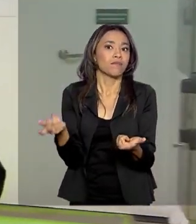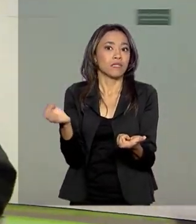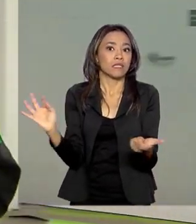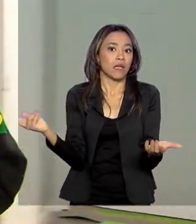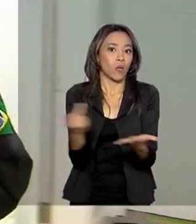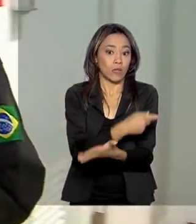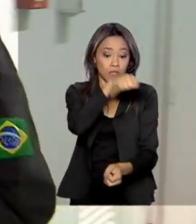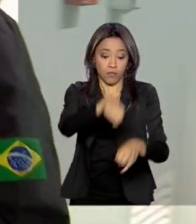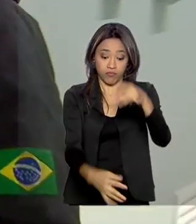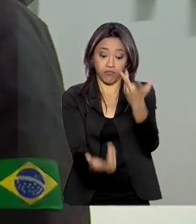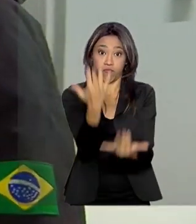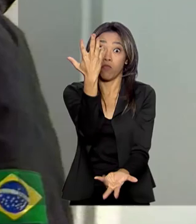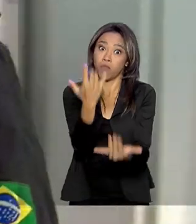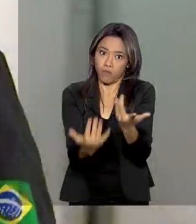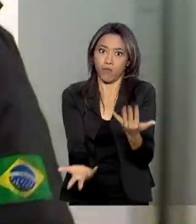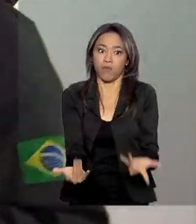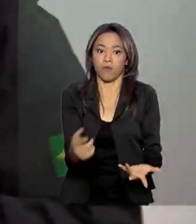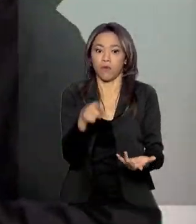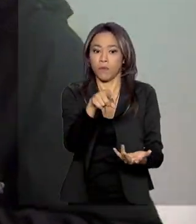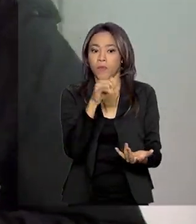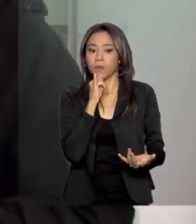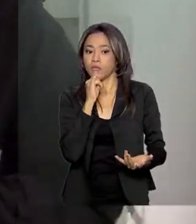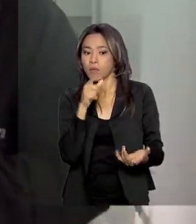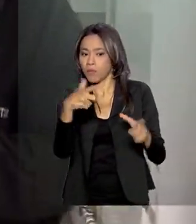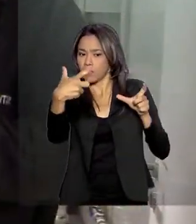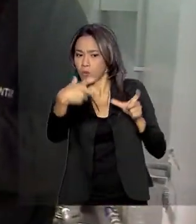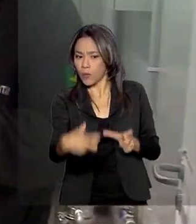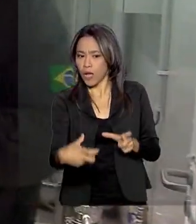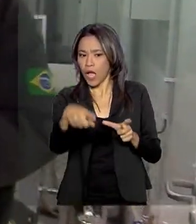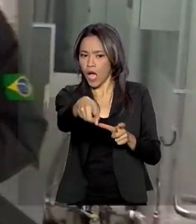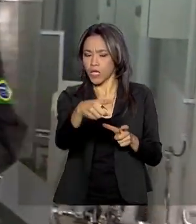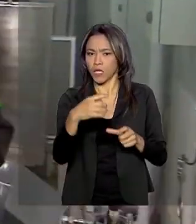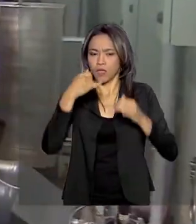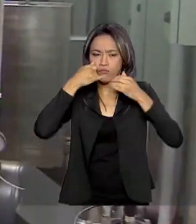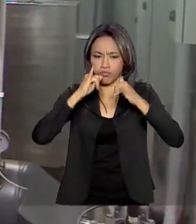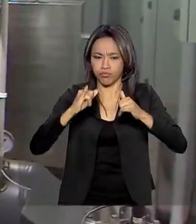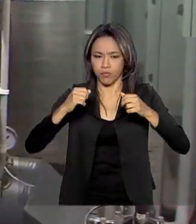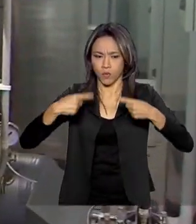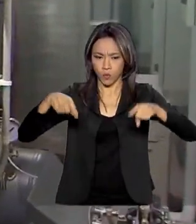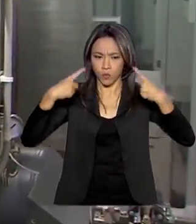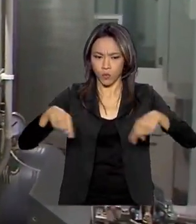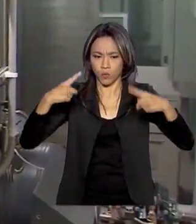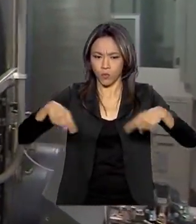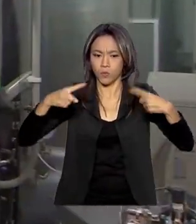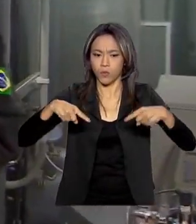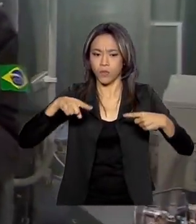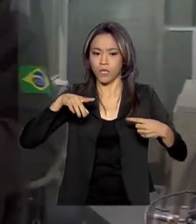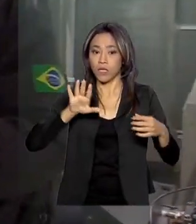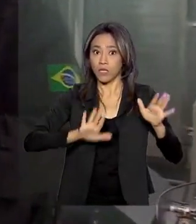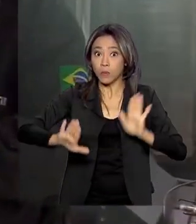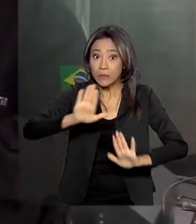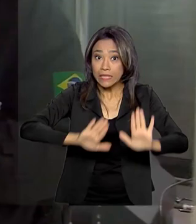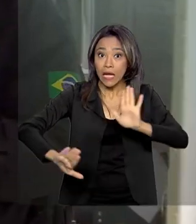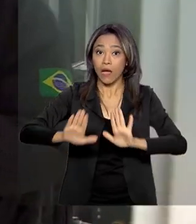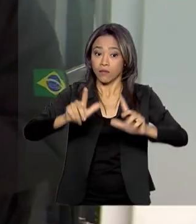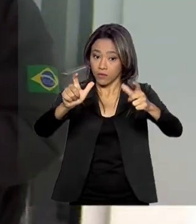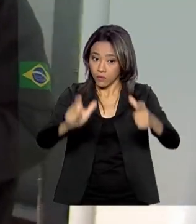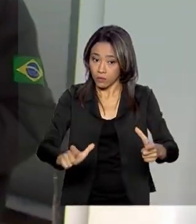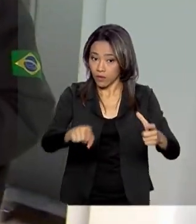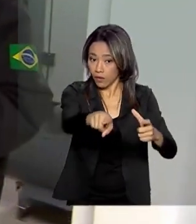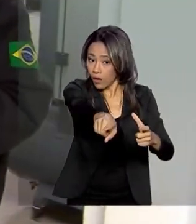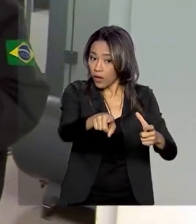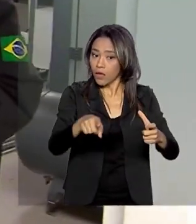Em lugares como este aqui, onde ficam salas de máquinas e geradores, o cuidado é ainda maior. As paredes são